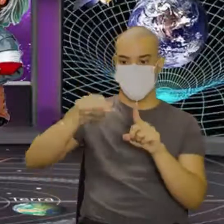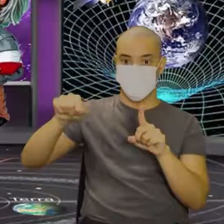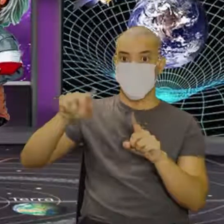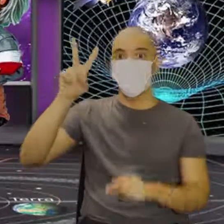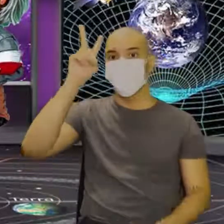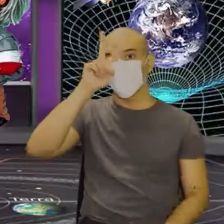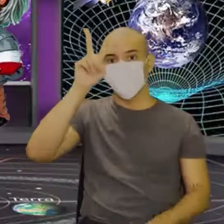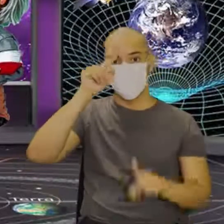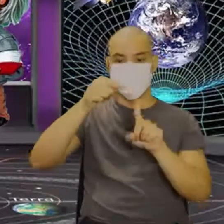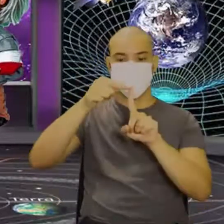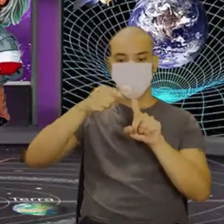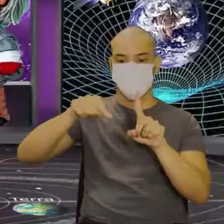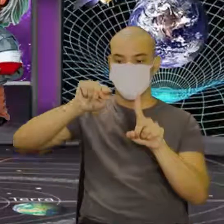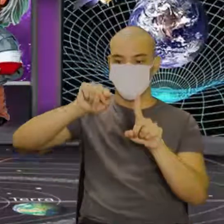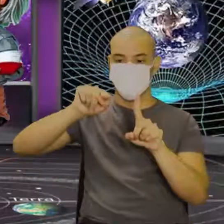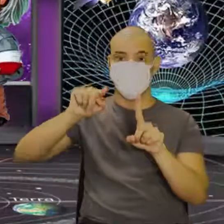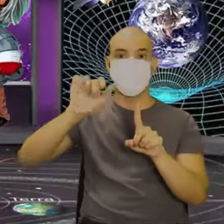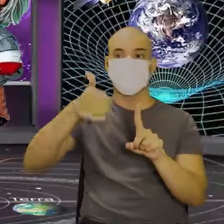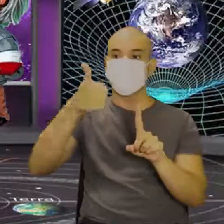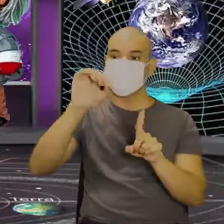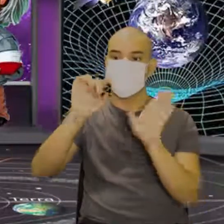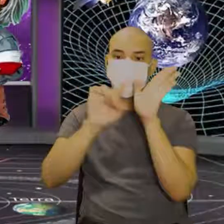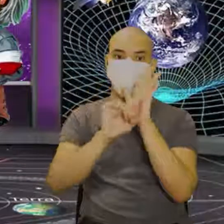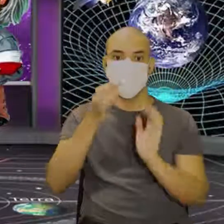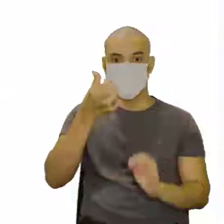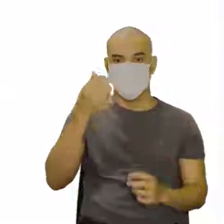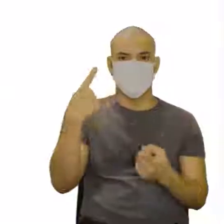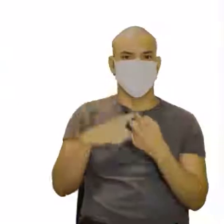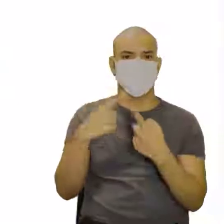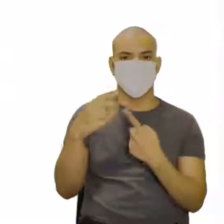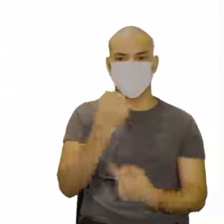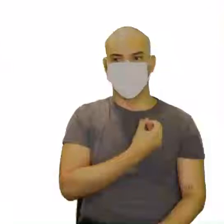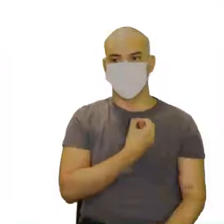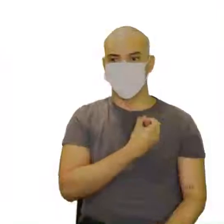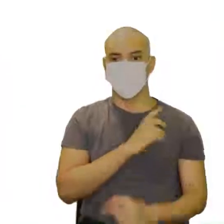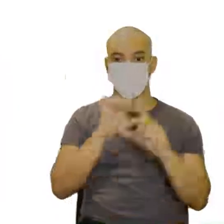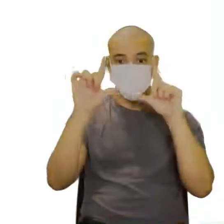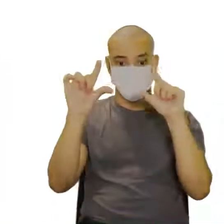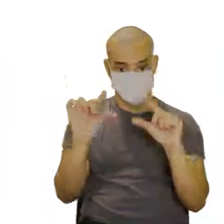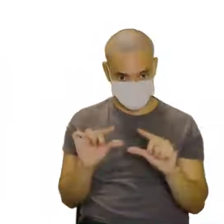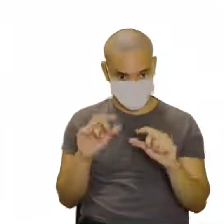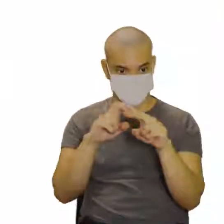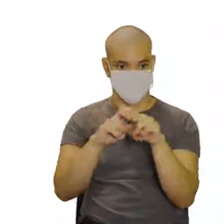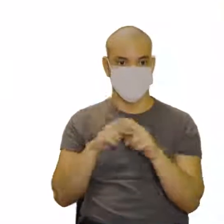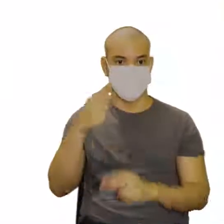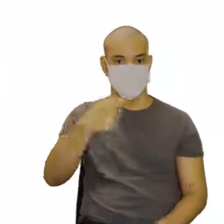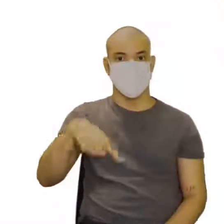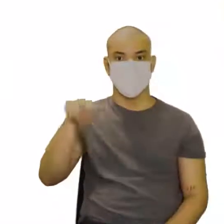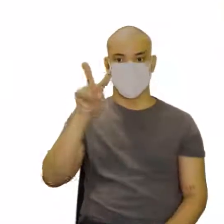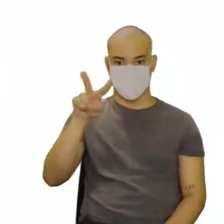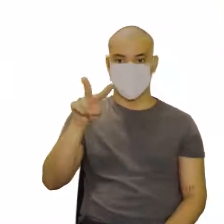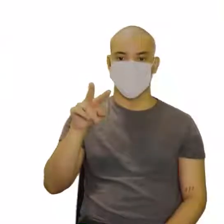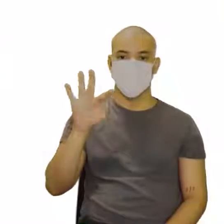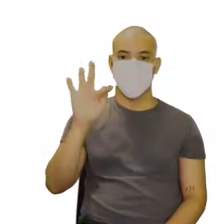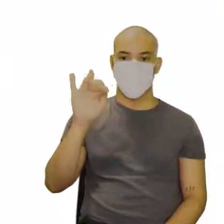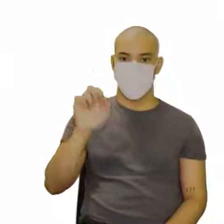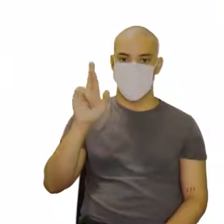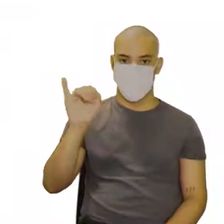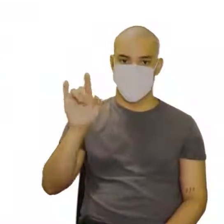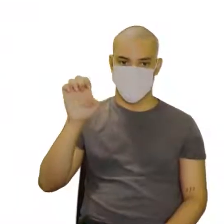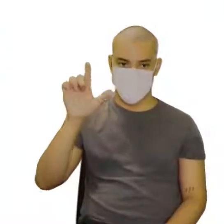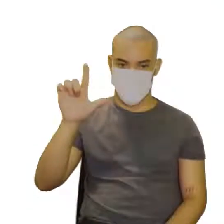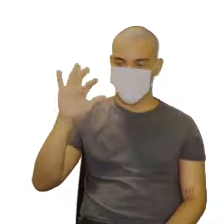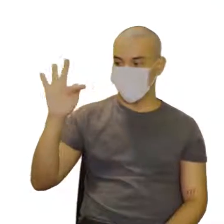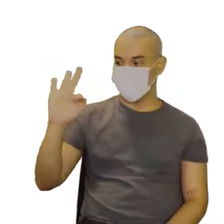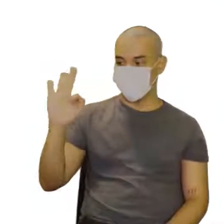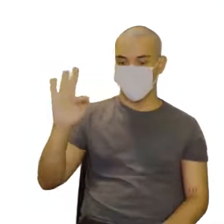que o micro é 10 a menos 6, né? Porque é um valor muito pequeno. Então, olha só, como vocês podem ver ali, o Faraday está relacionado